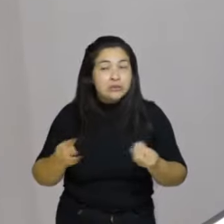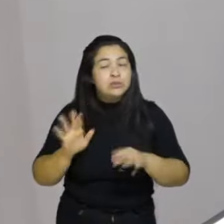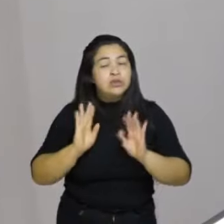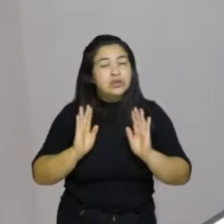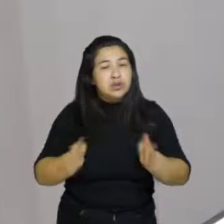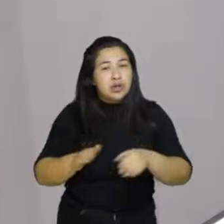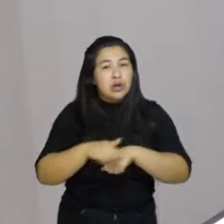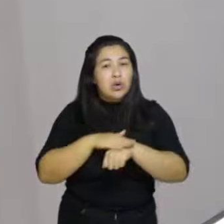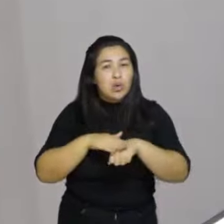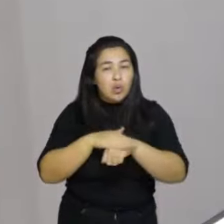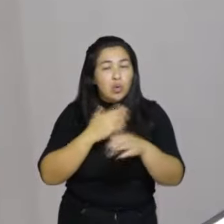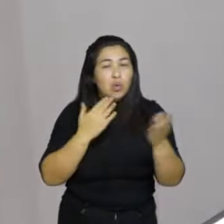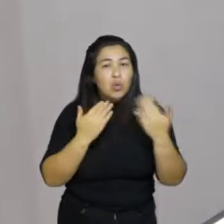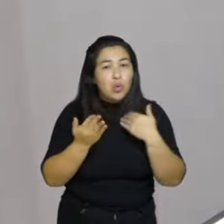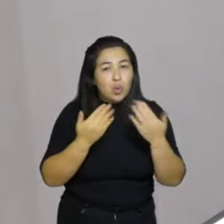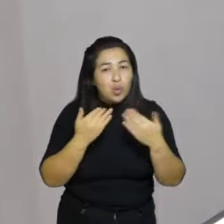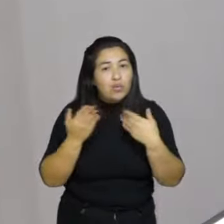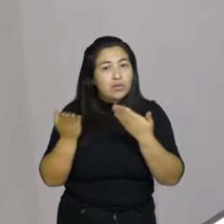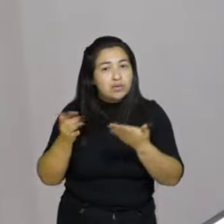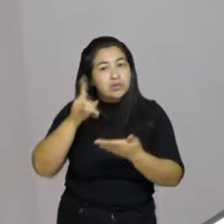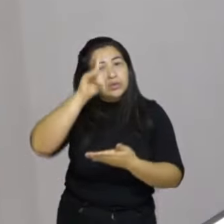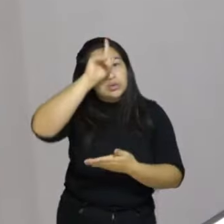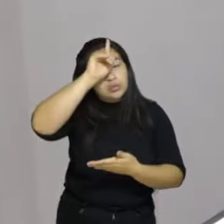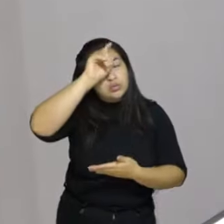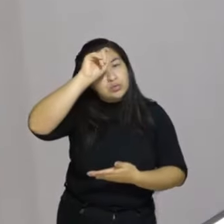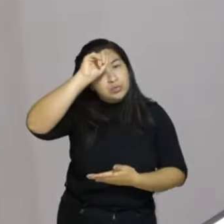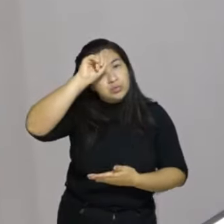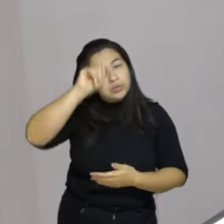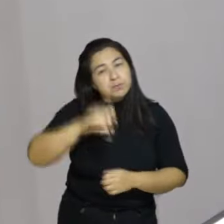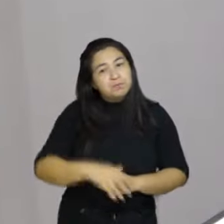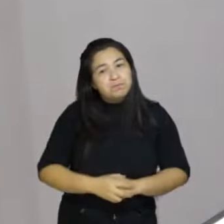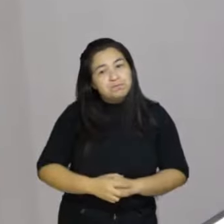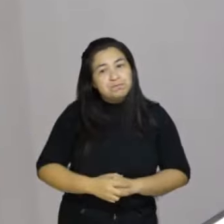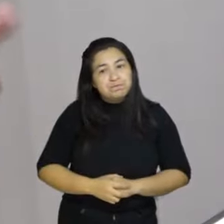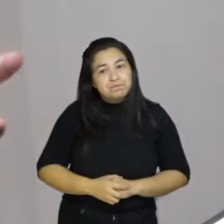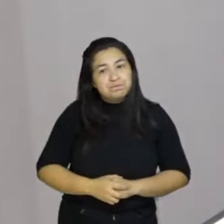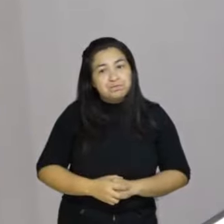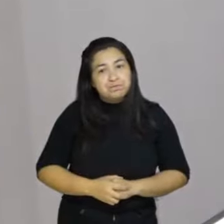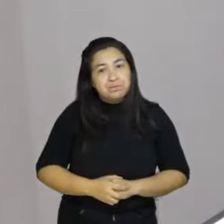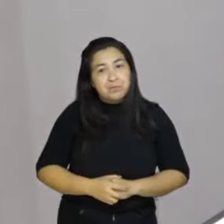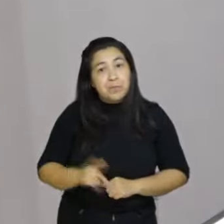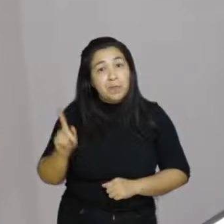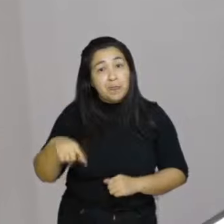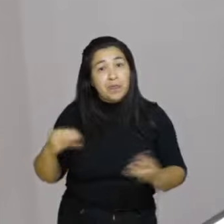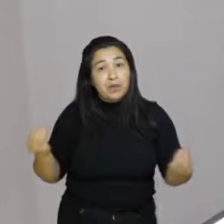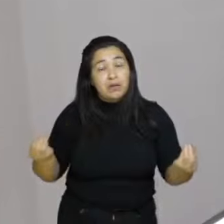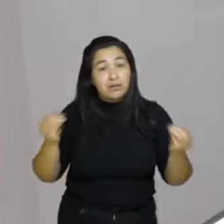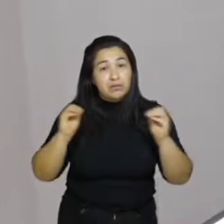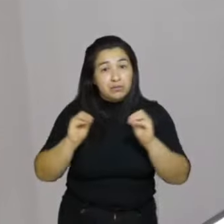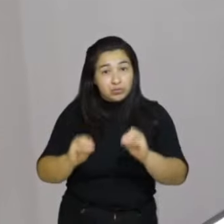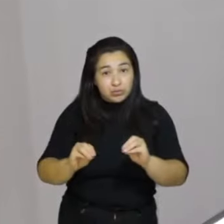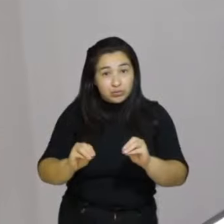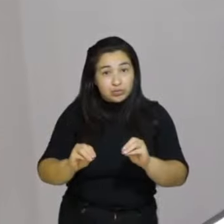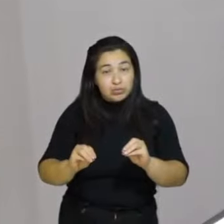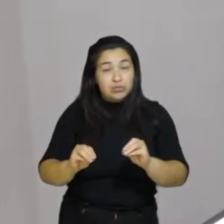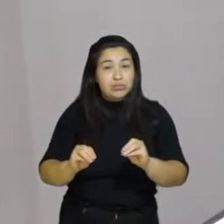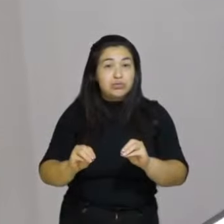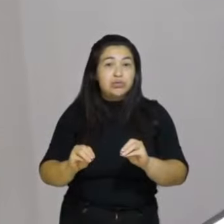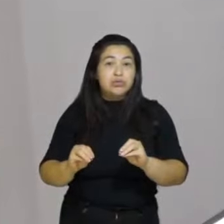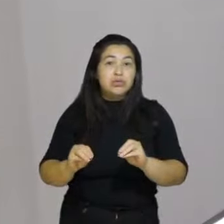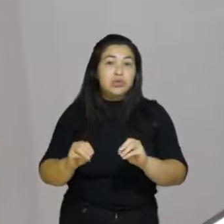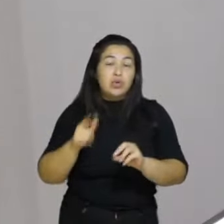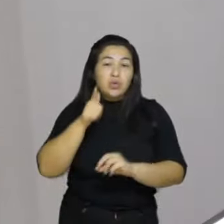entidade que é que gere o hospital Santos e que vai colocar sim o governo do estado à disposição para que